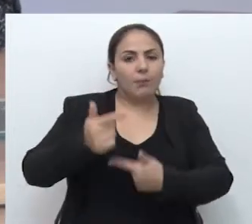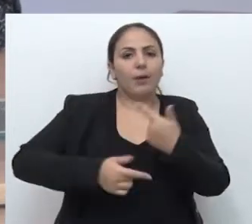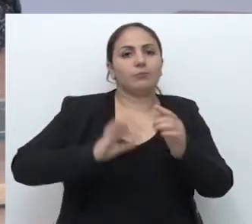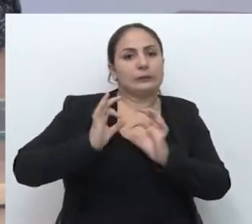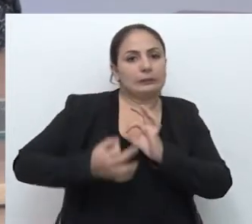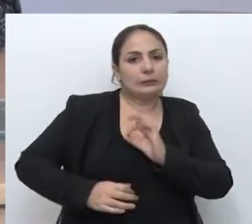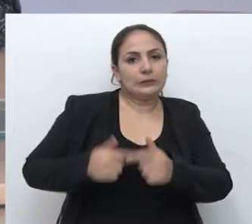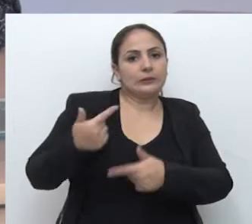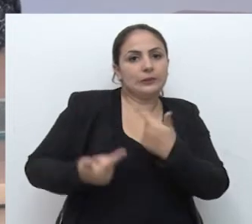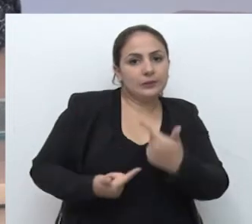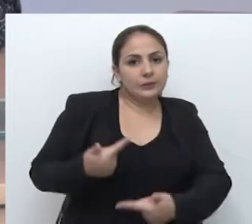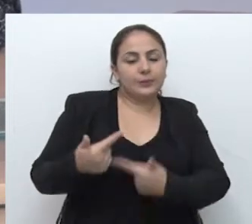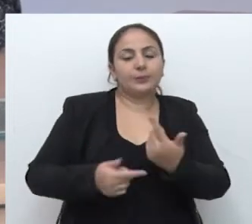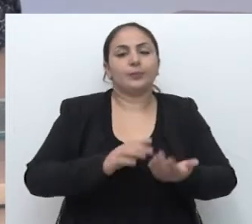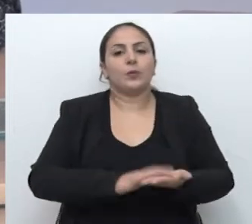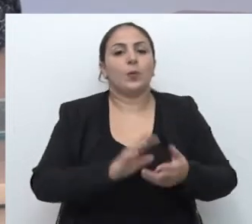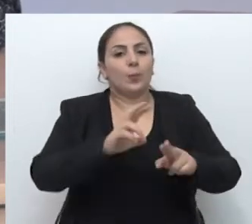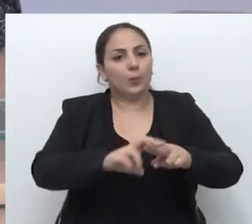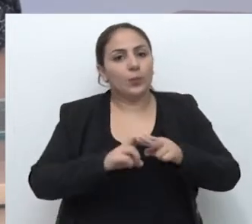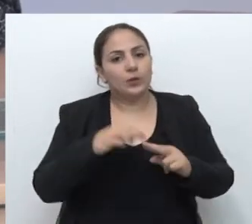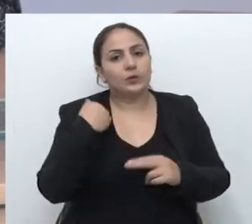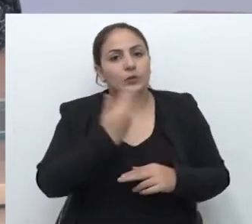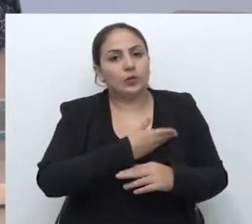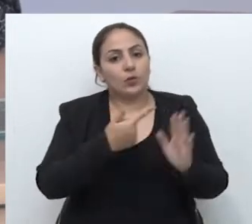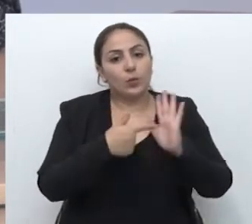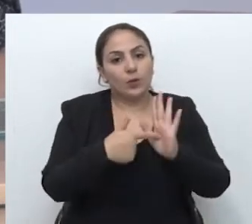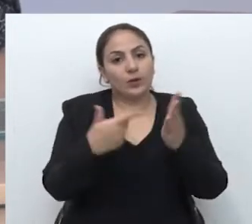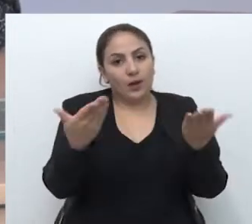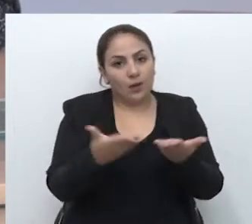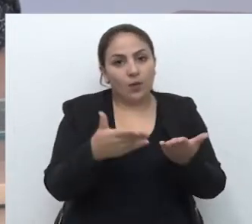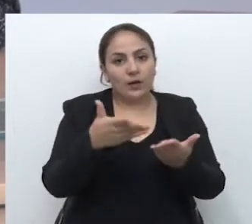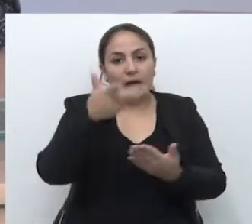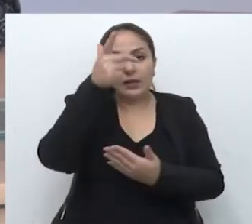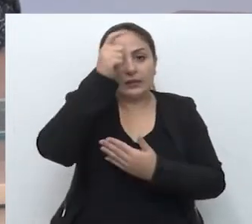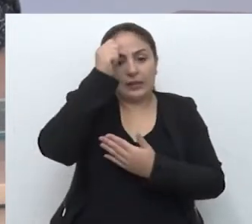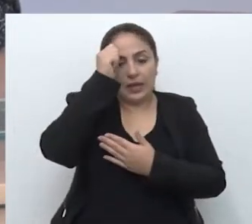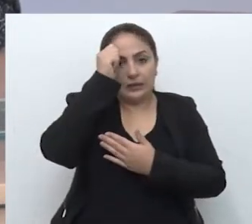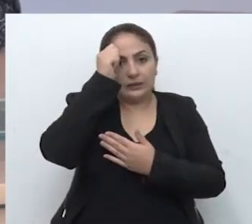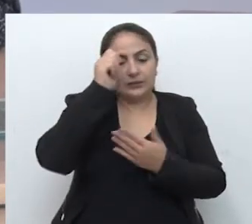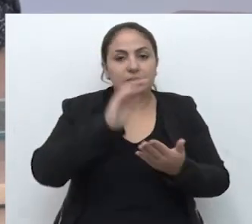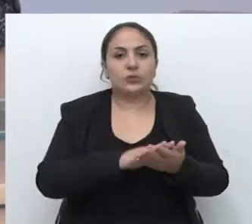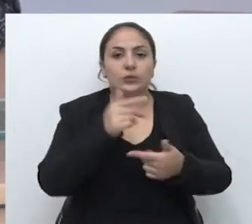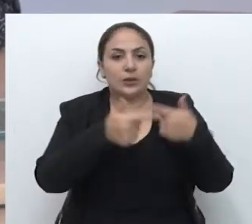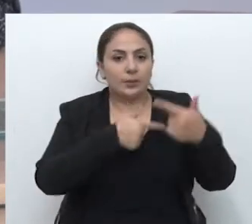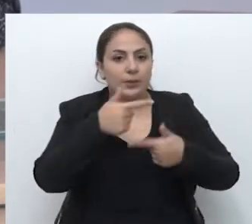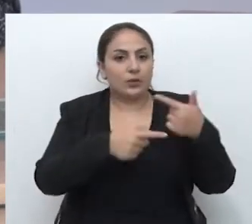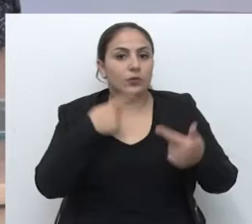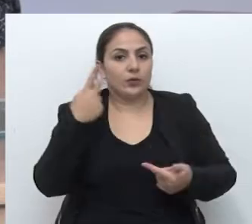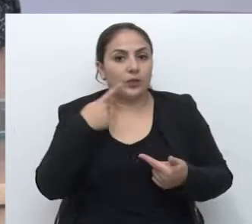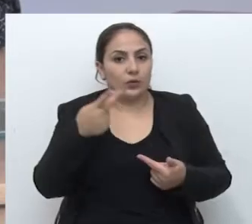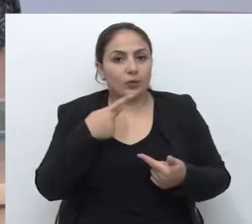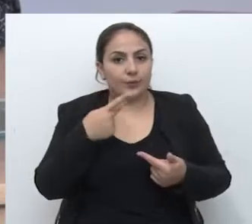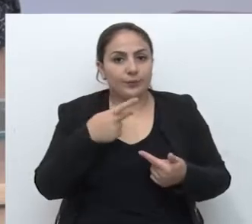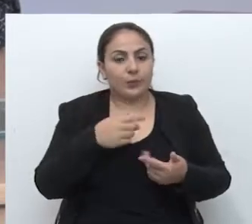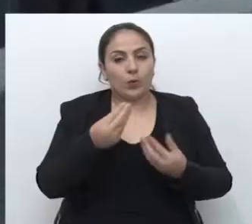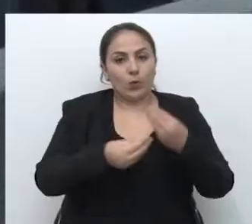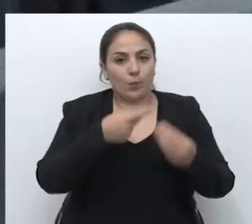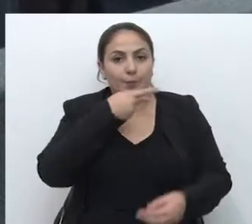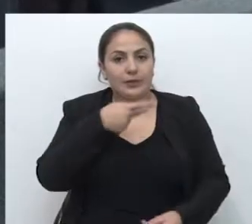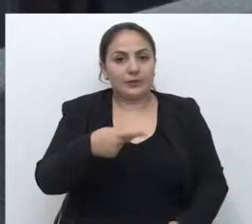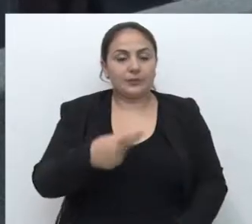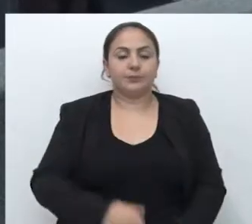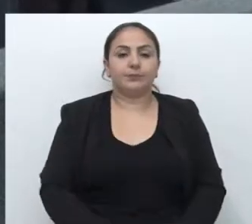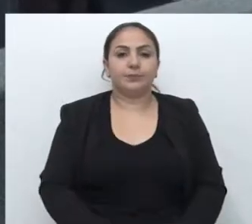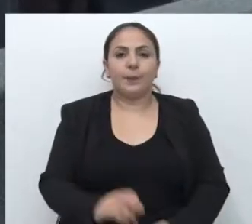sido intenso. Então, nós vamos apresentar agora um balanço da atuação do parlamentar no cargo.